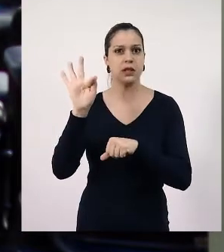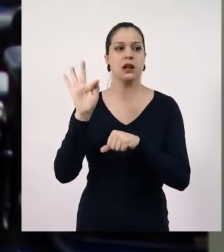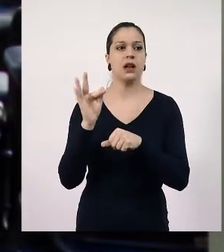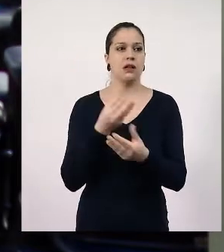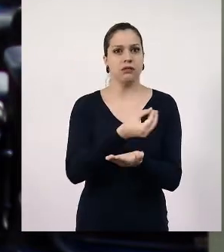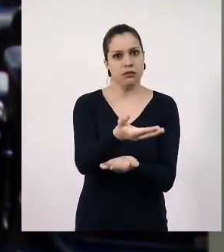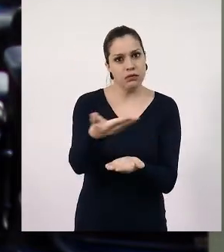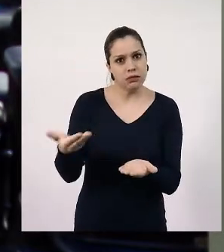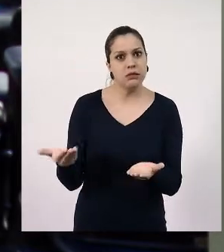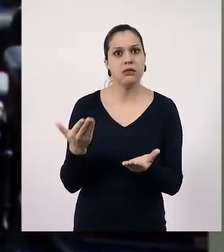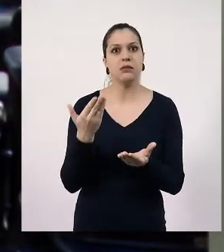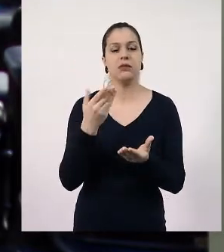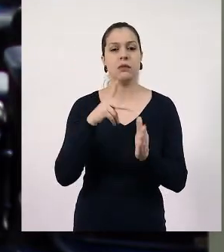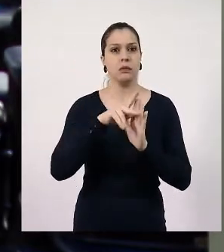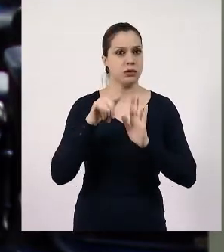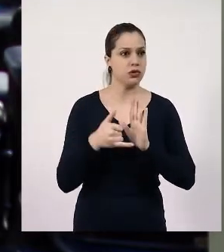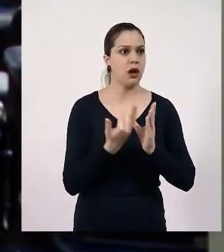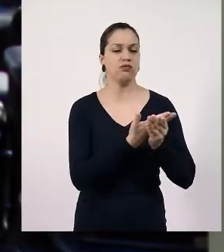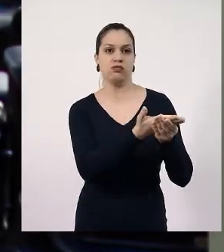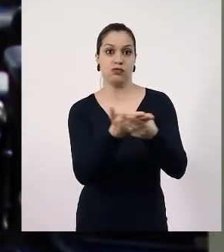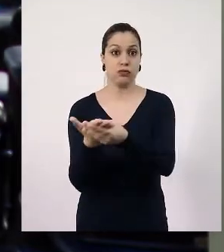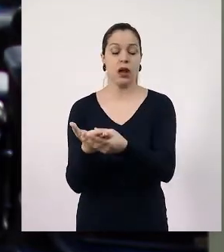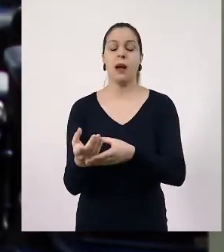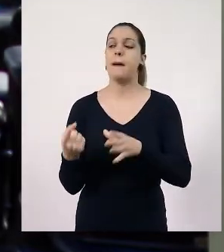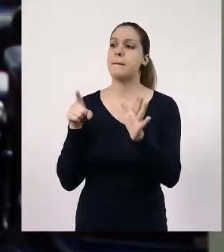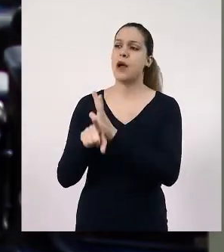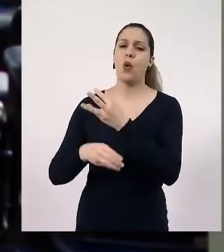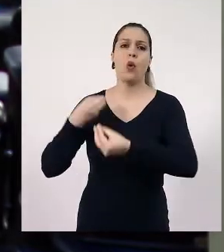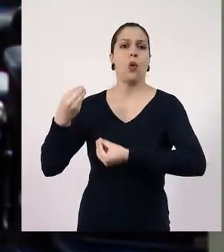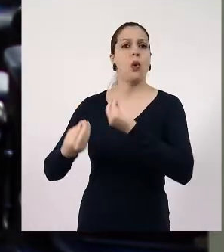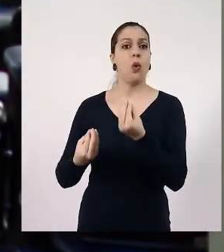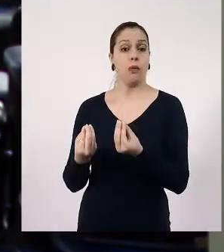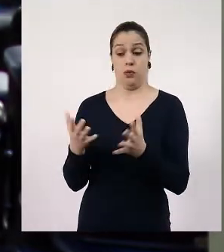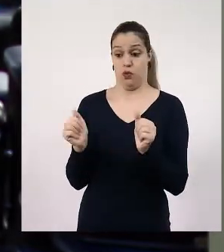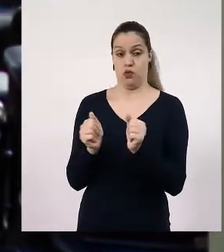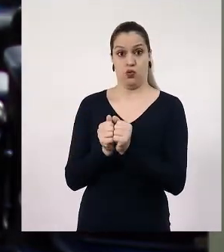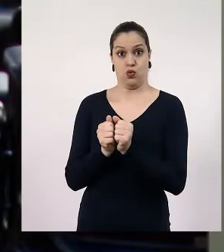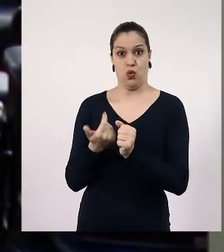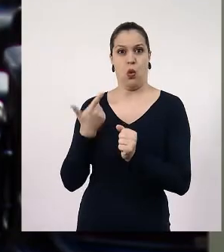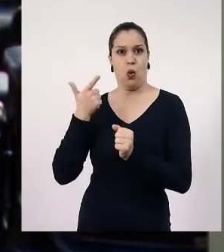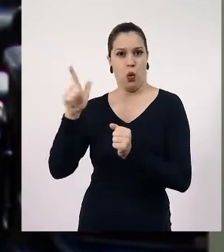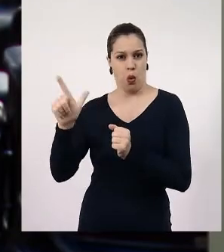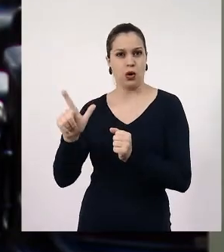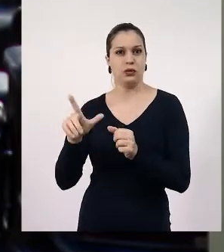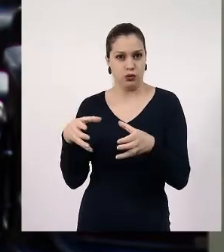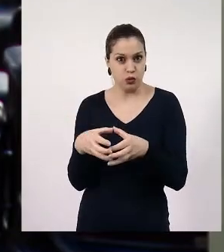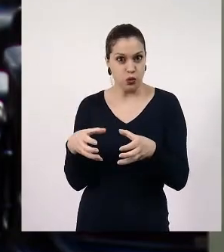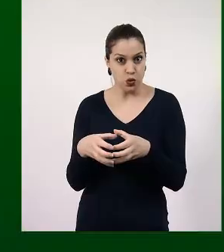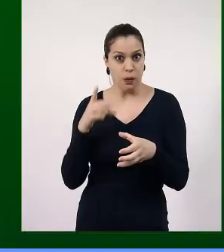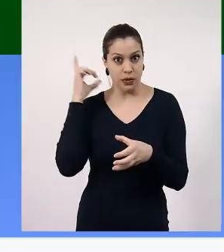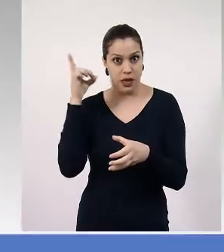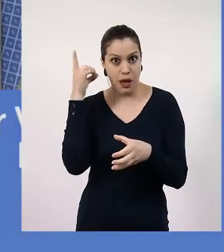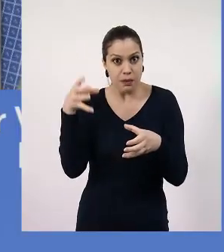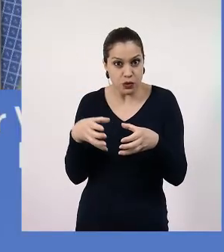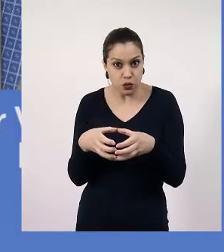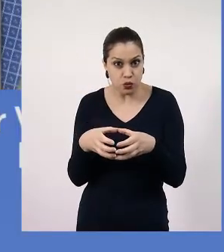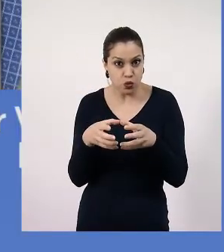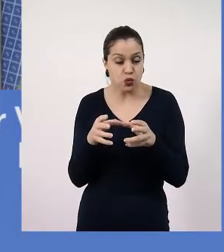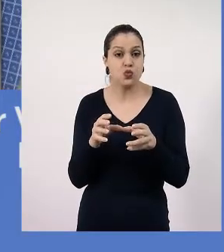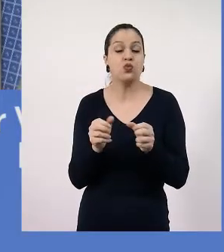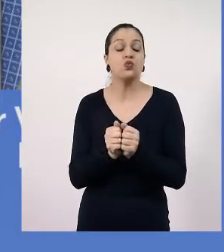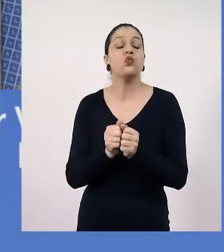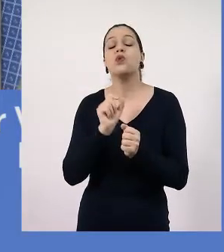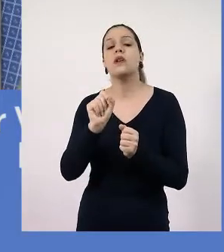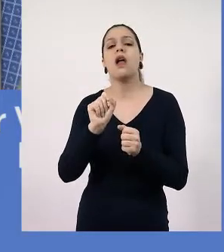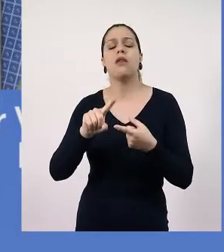distribuição das matérias. Como é que tem sido, deputado, junto com os outros que compõem a comissão? Vamos